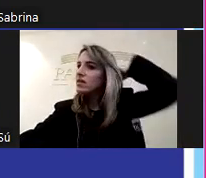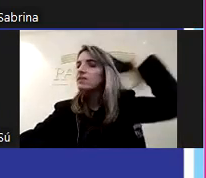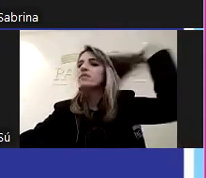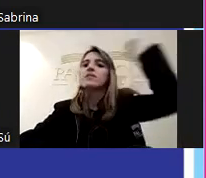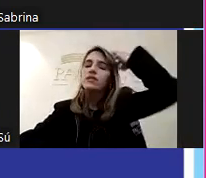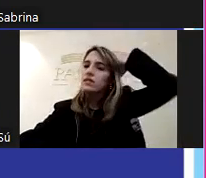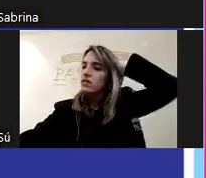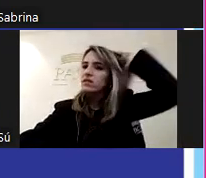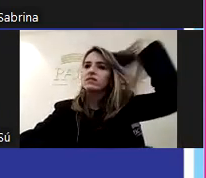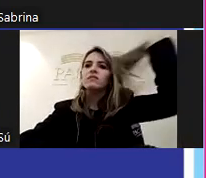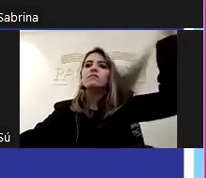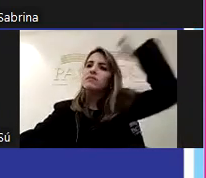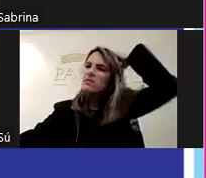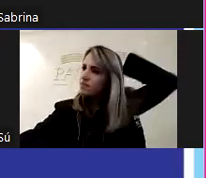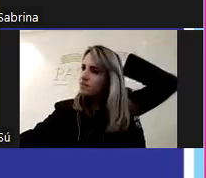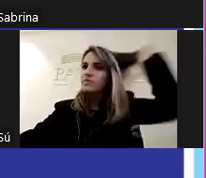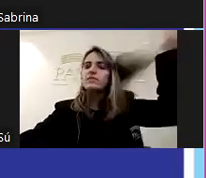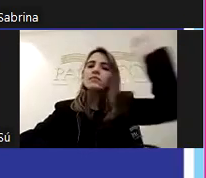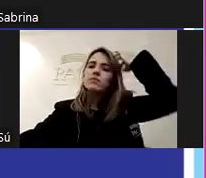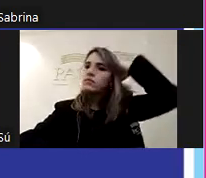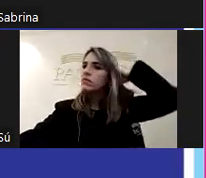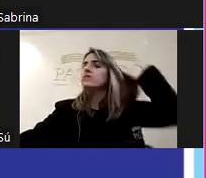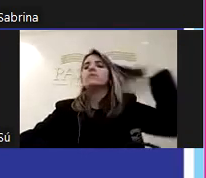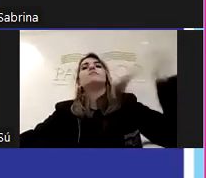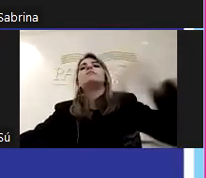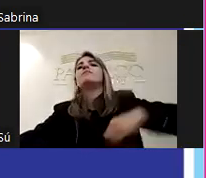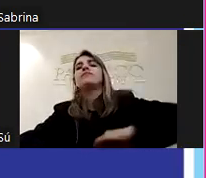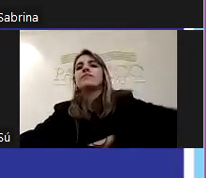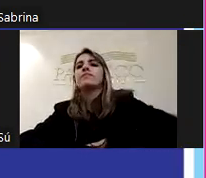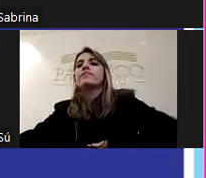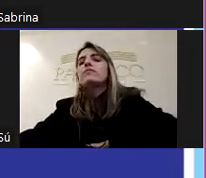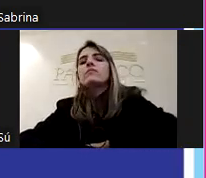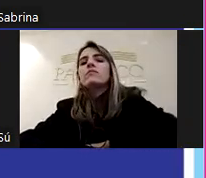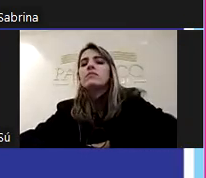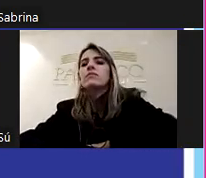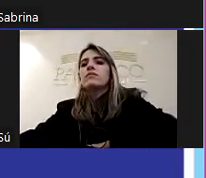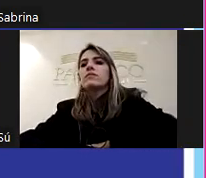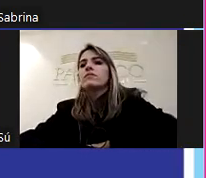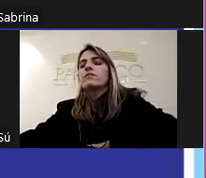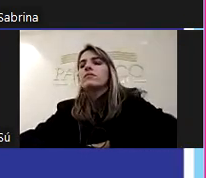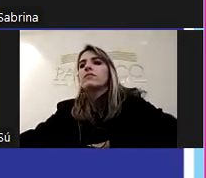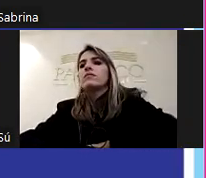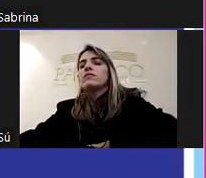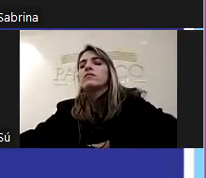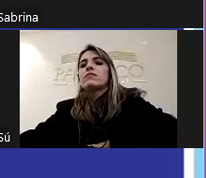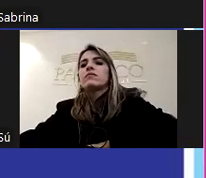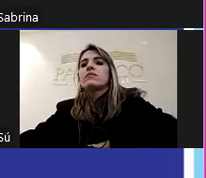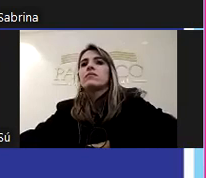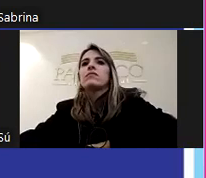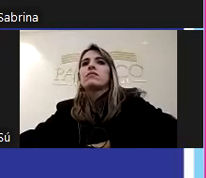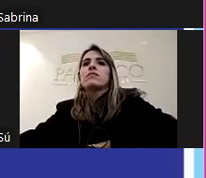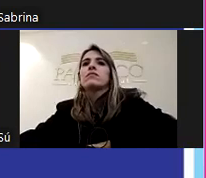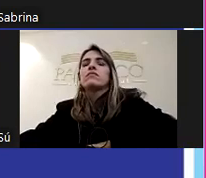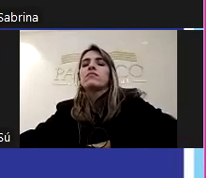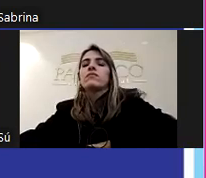Ela bota um pijama de flanela velho, para não ficar atraente. E